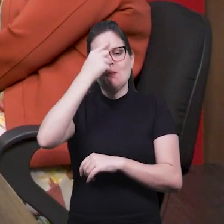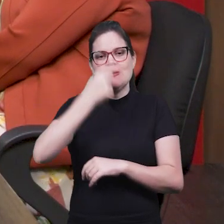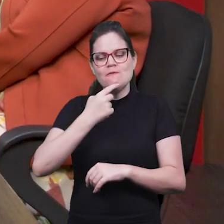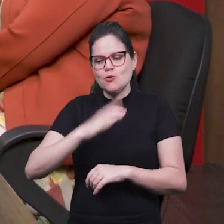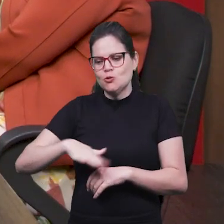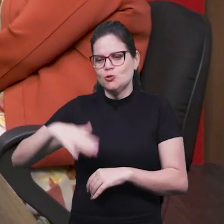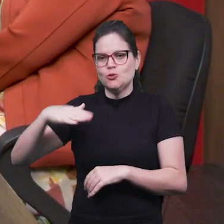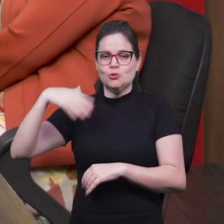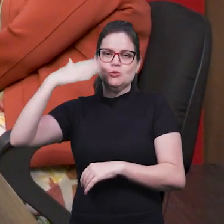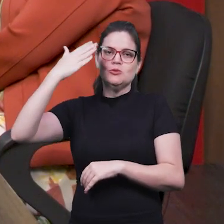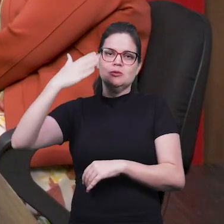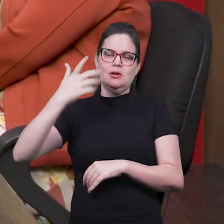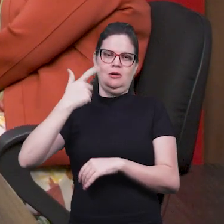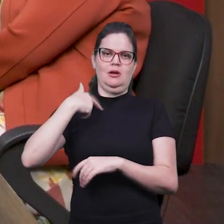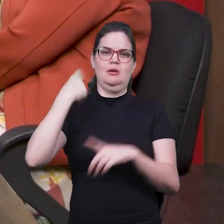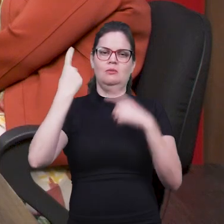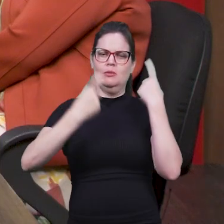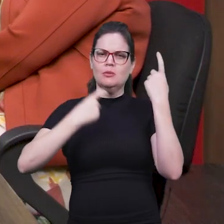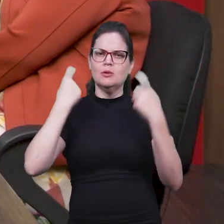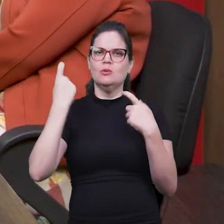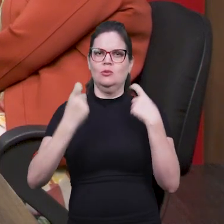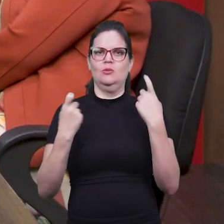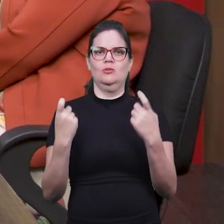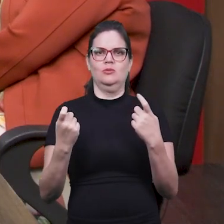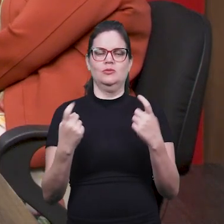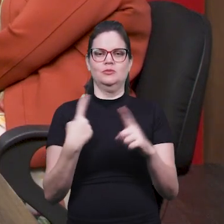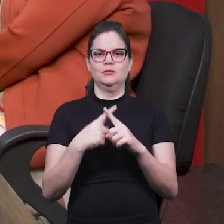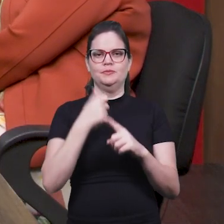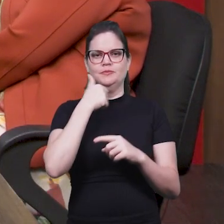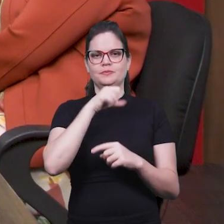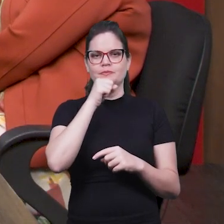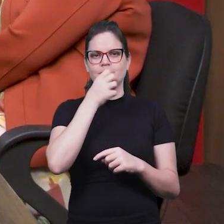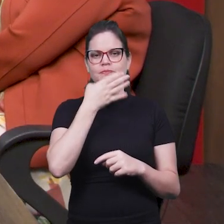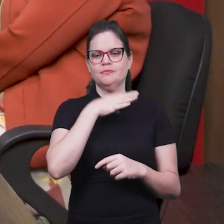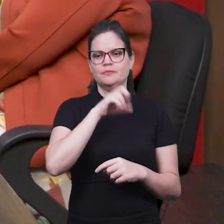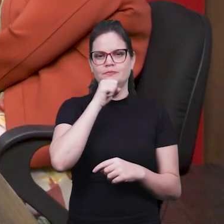preocupo muito, eu acho que muitos pais não têm essa